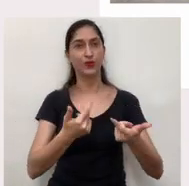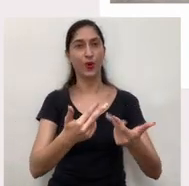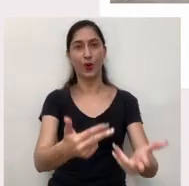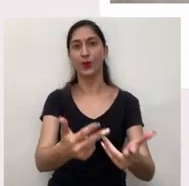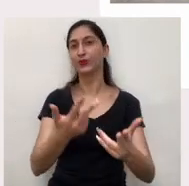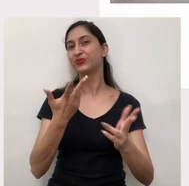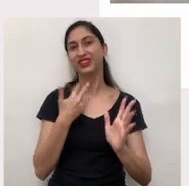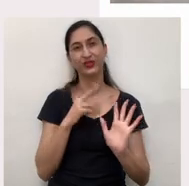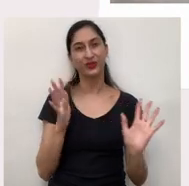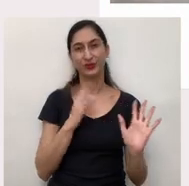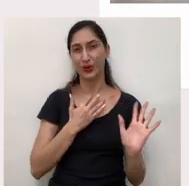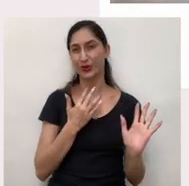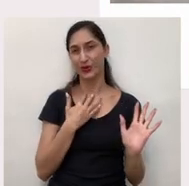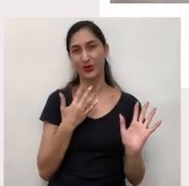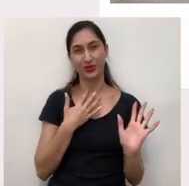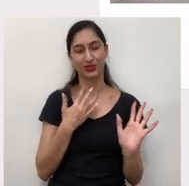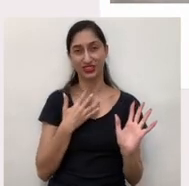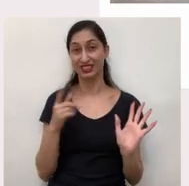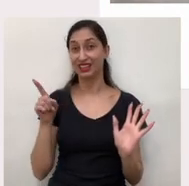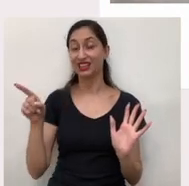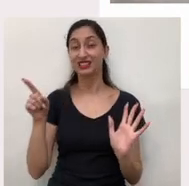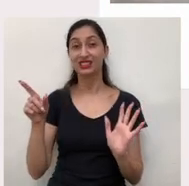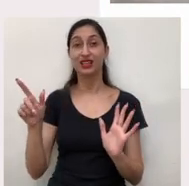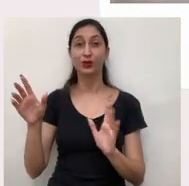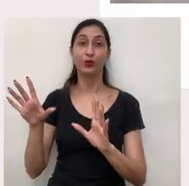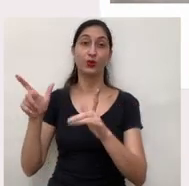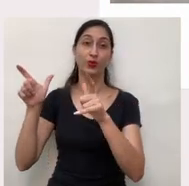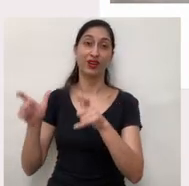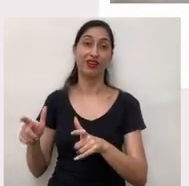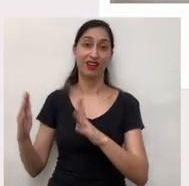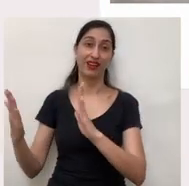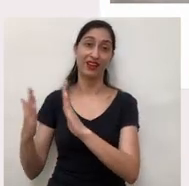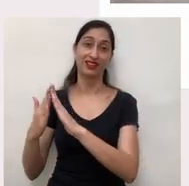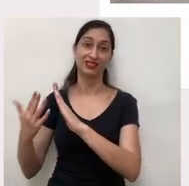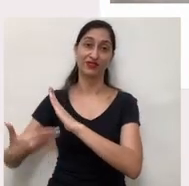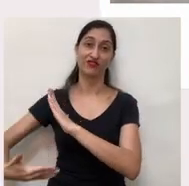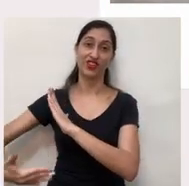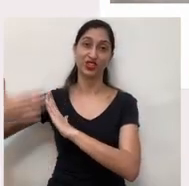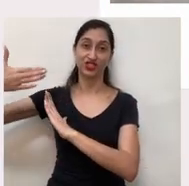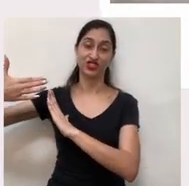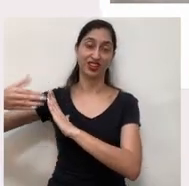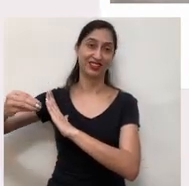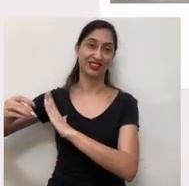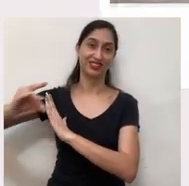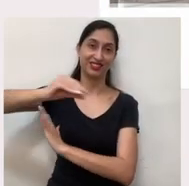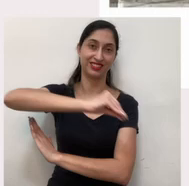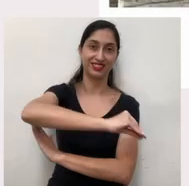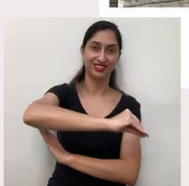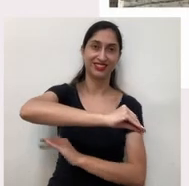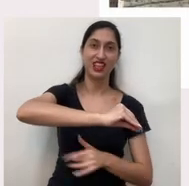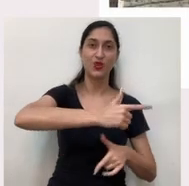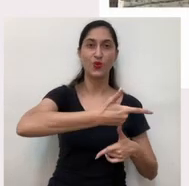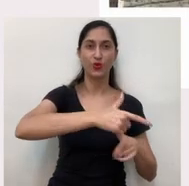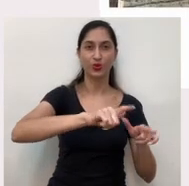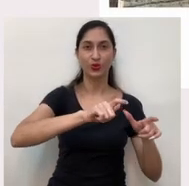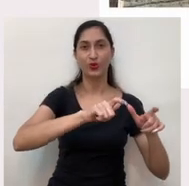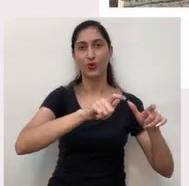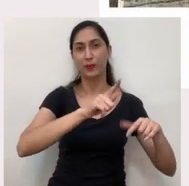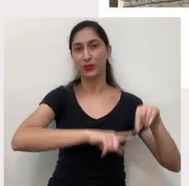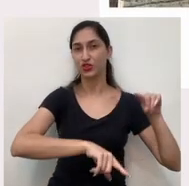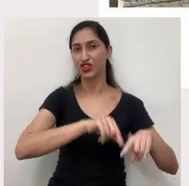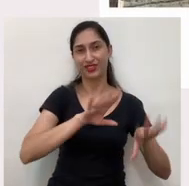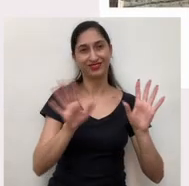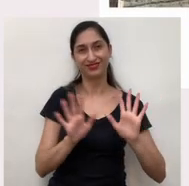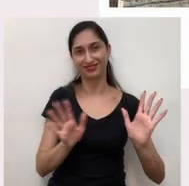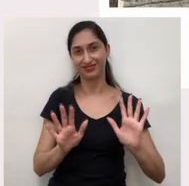fragmentos geométricos, né? E essa infinidade pode passar de composições possíveis a